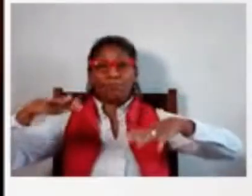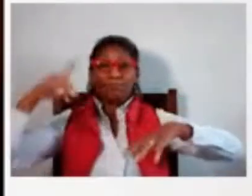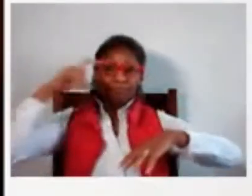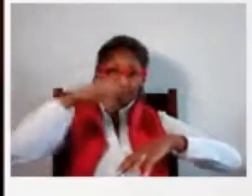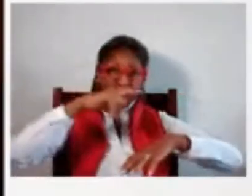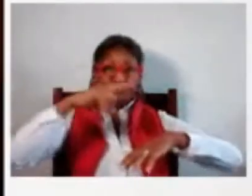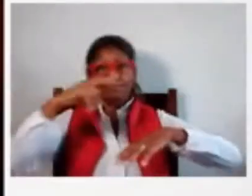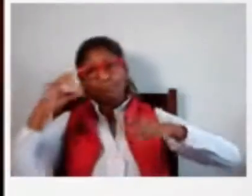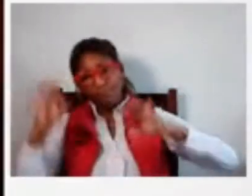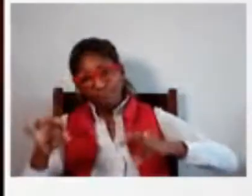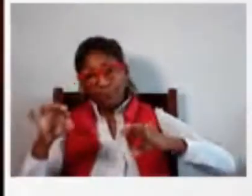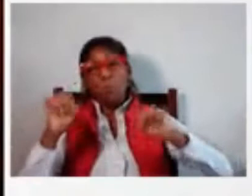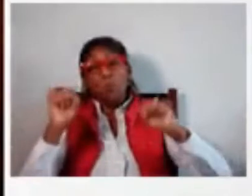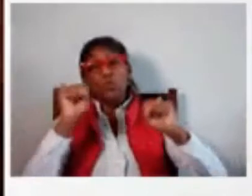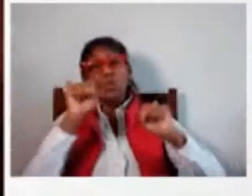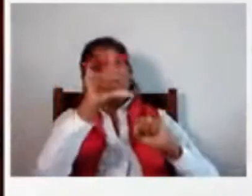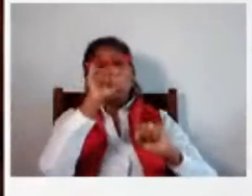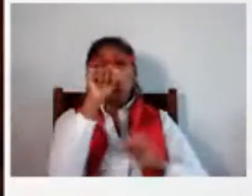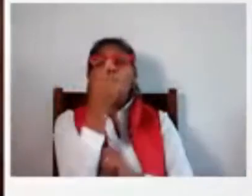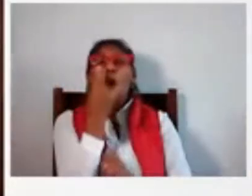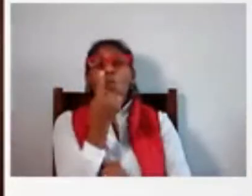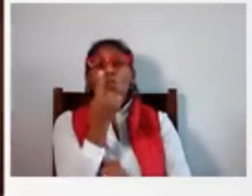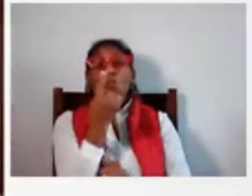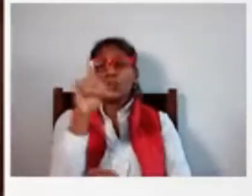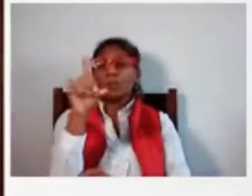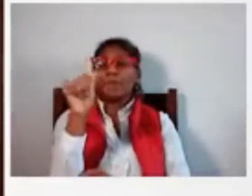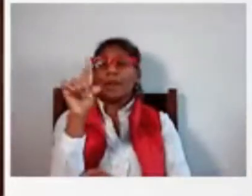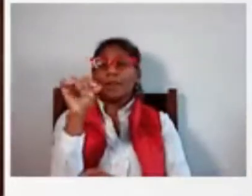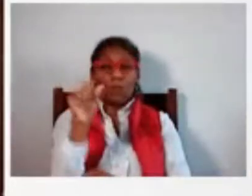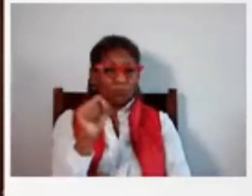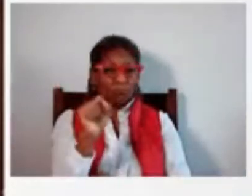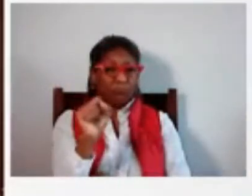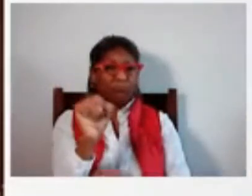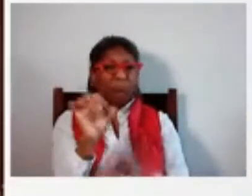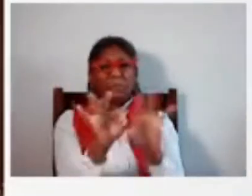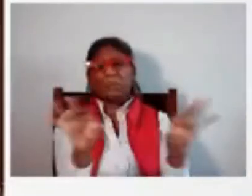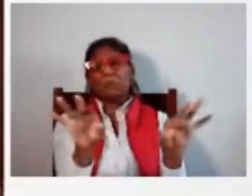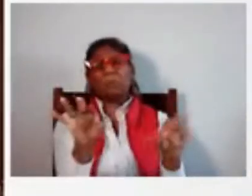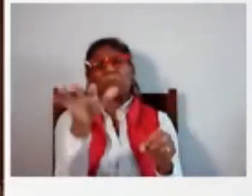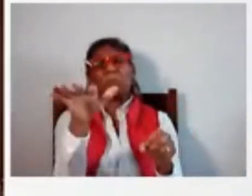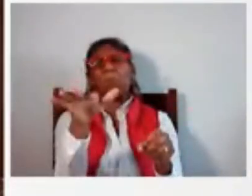podia considerar apenas um indicador, ou, numa análise superficial,